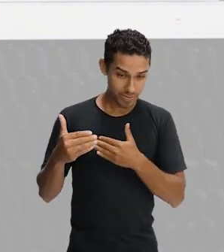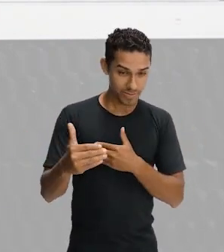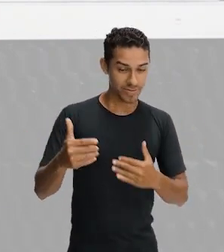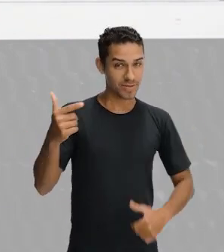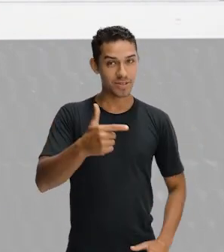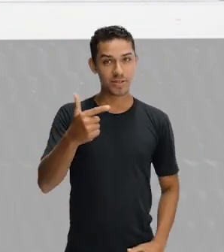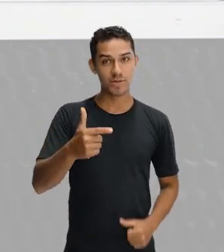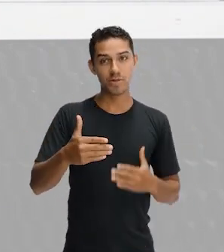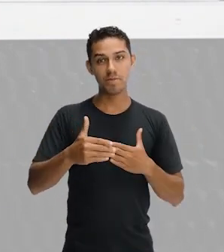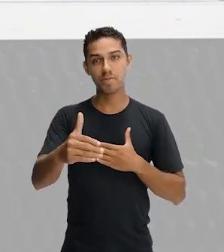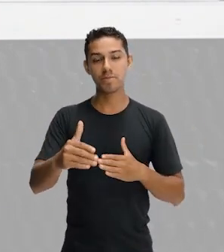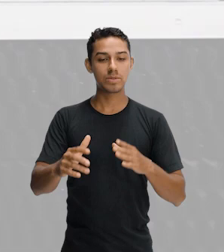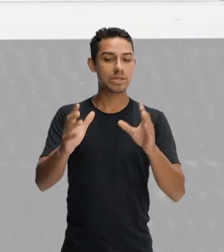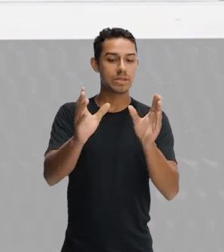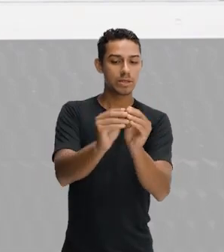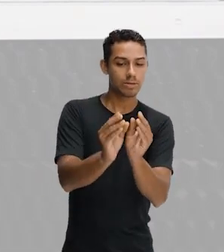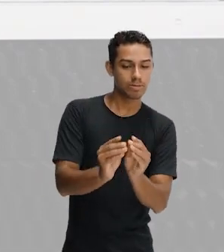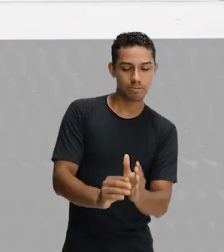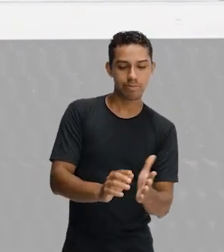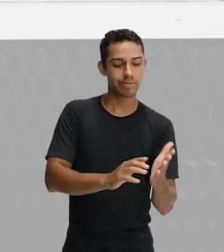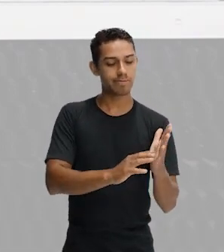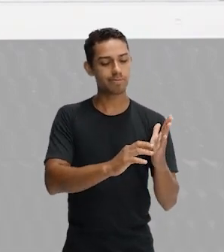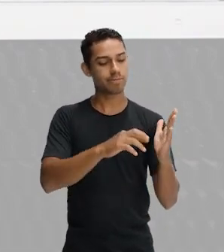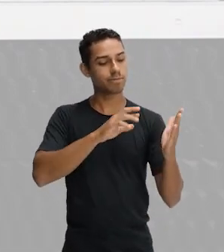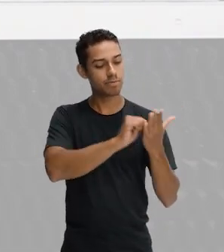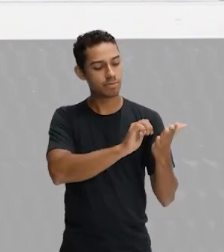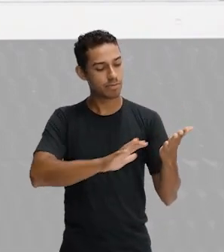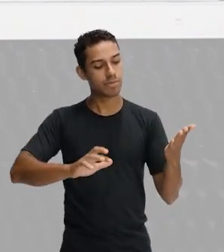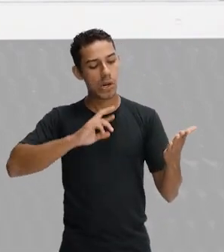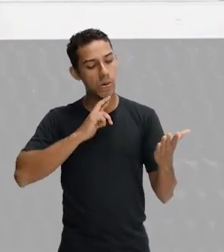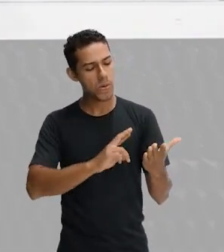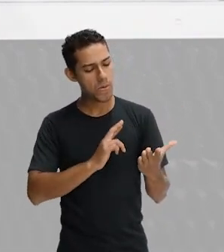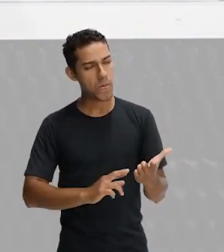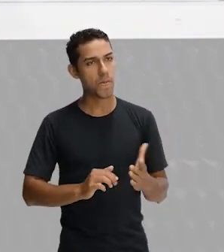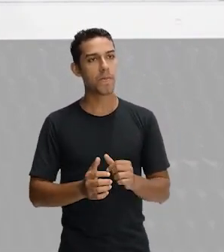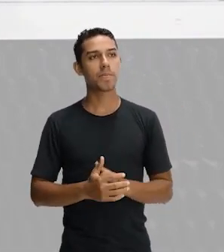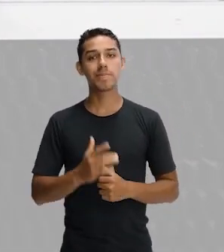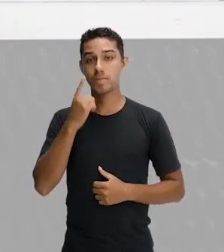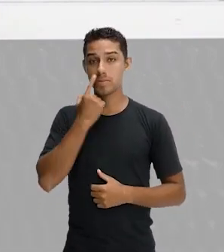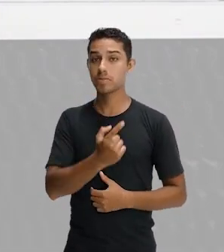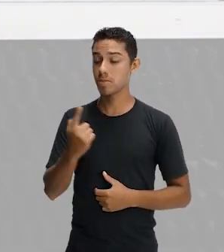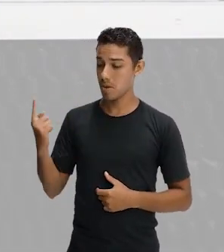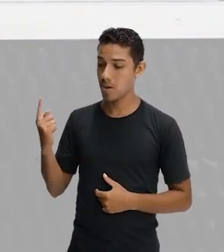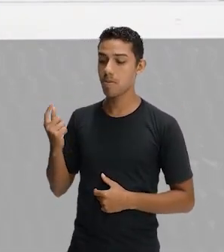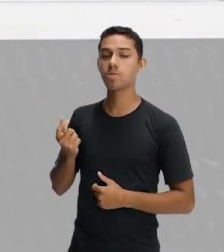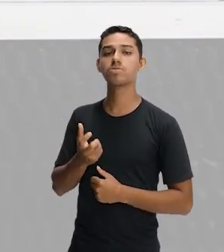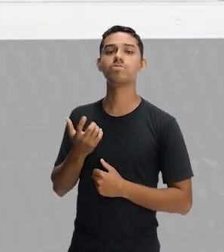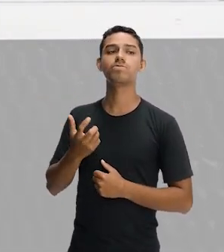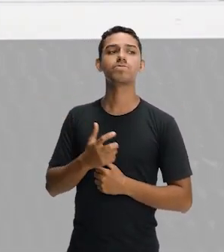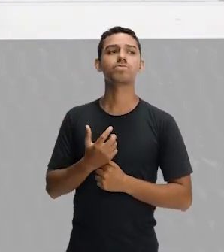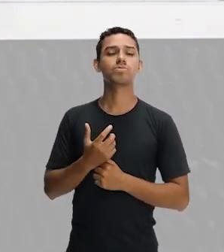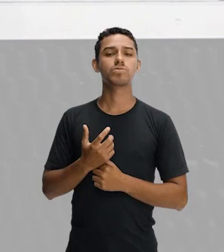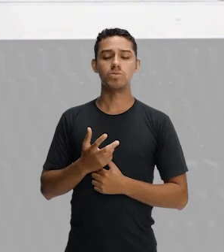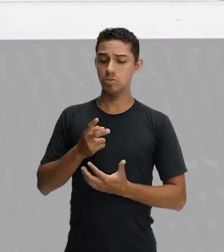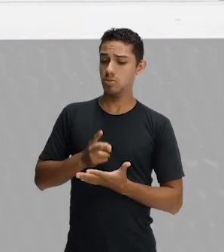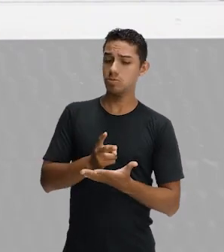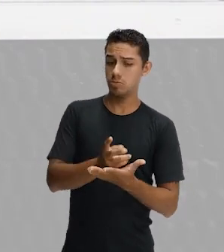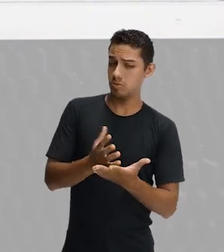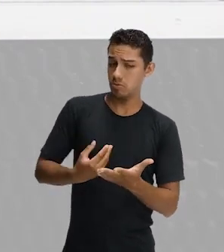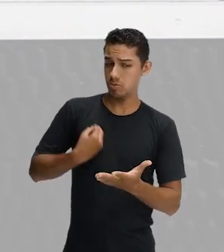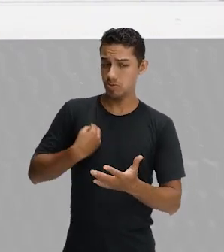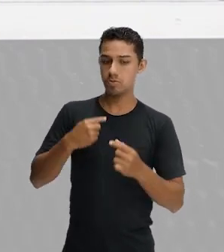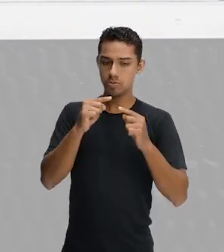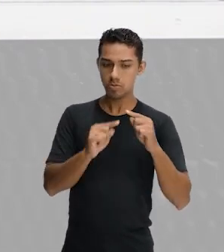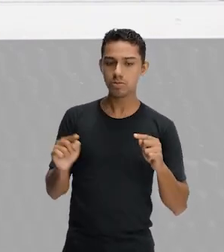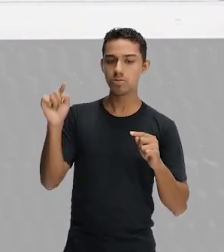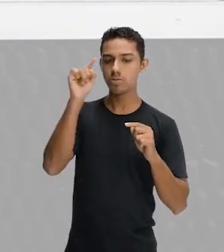de resoluções de exercícios sobre a quantidade, conservação da quantidade do movimento angular